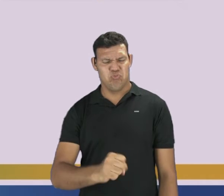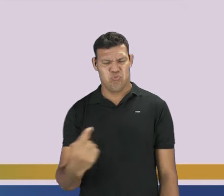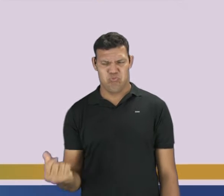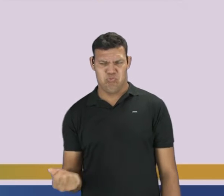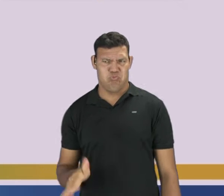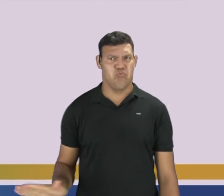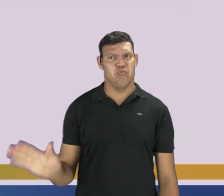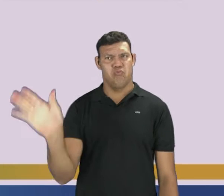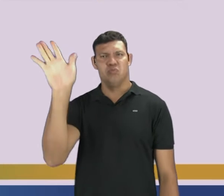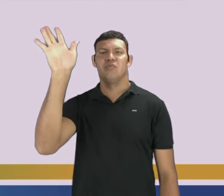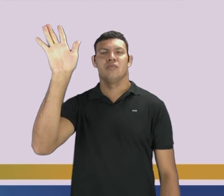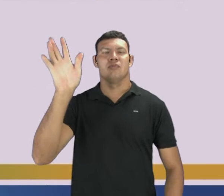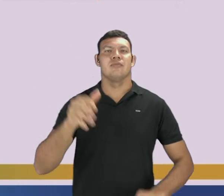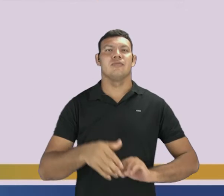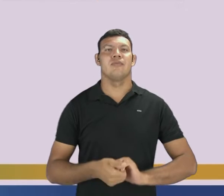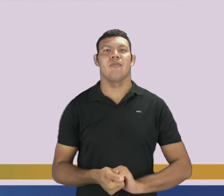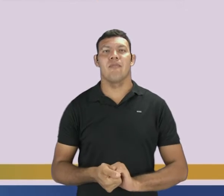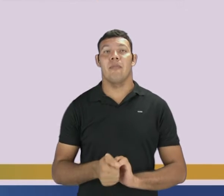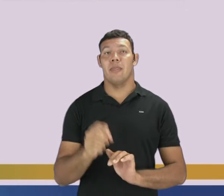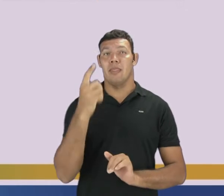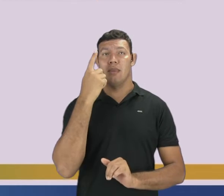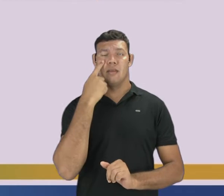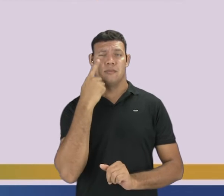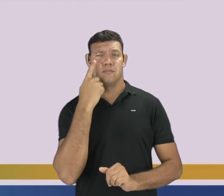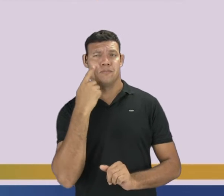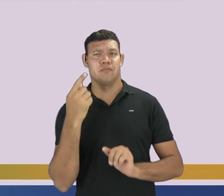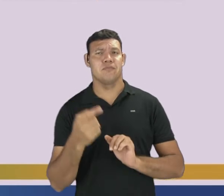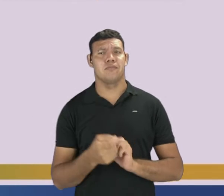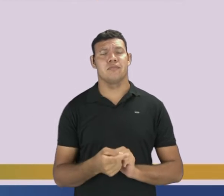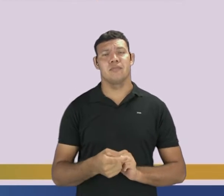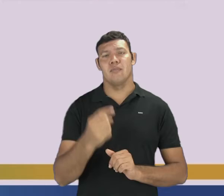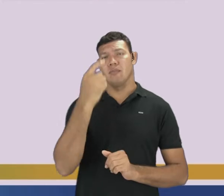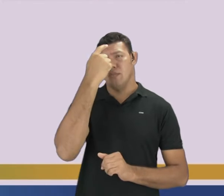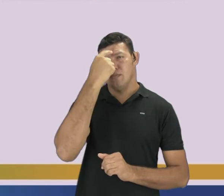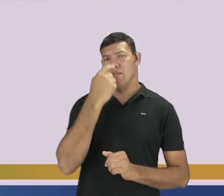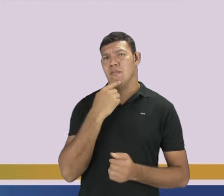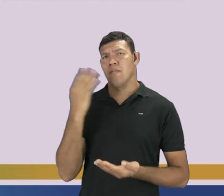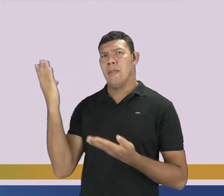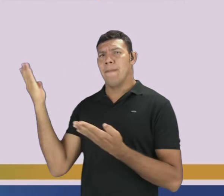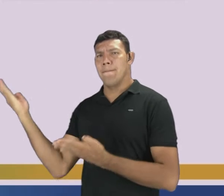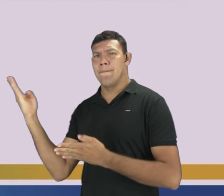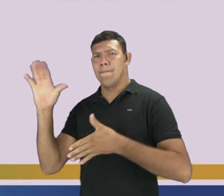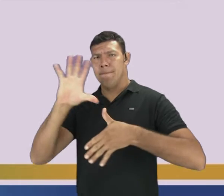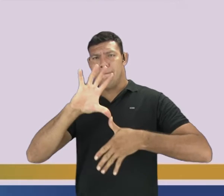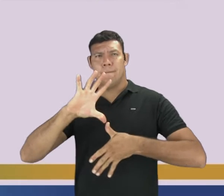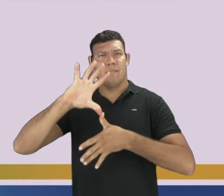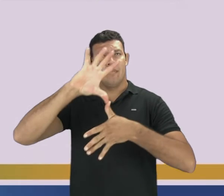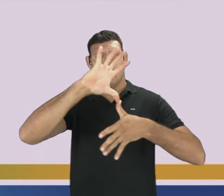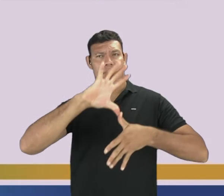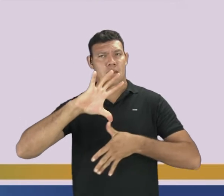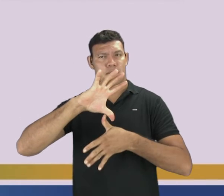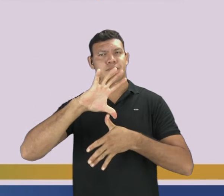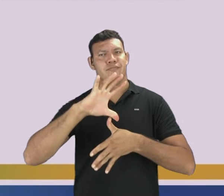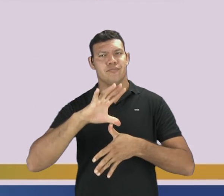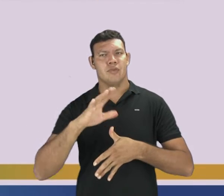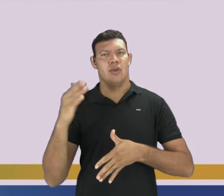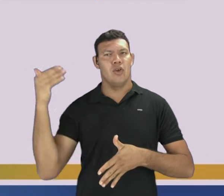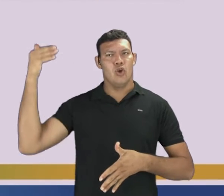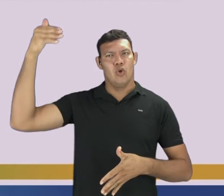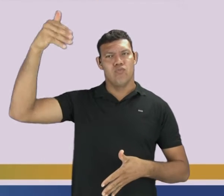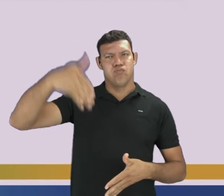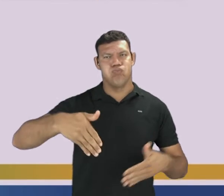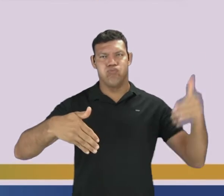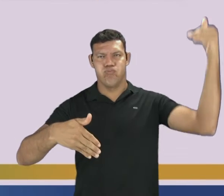país. Vocês podem observar nesses mapas aí que eles mostram esses fluxos de migrações,